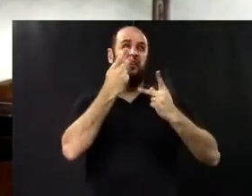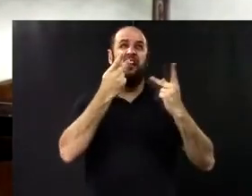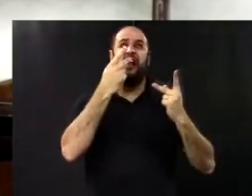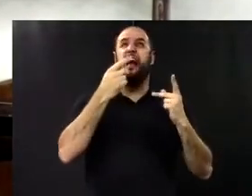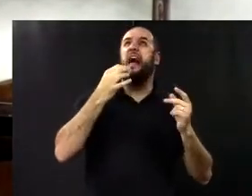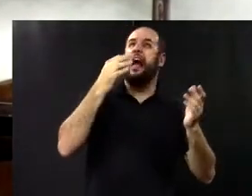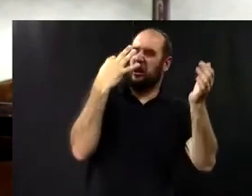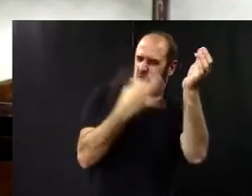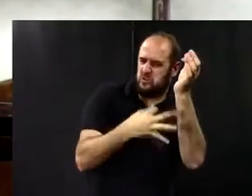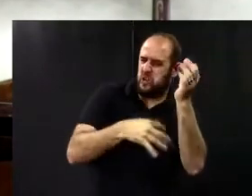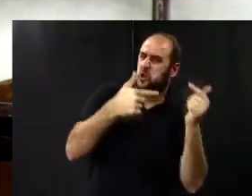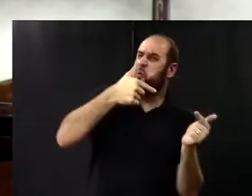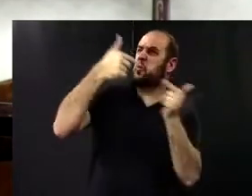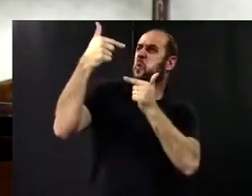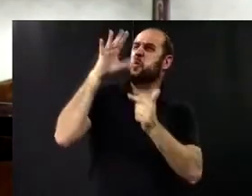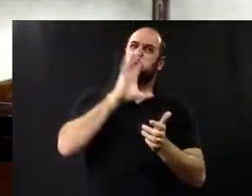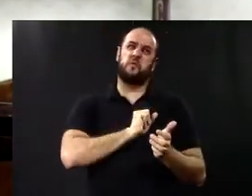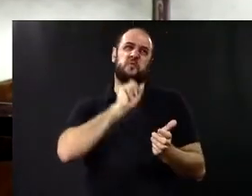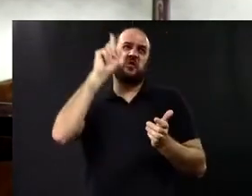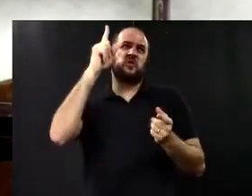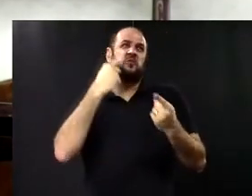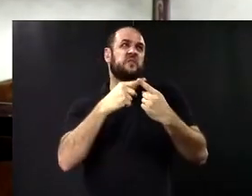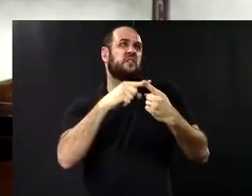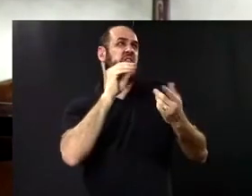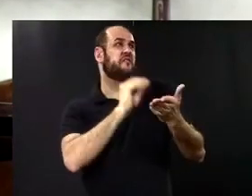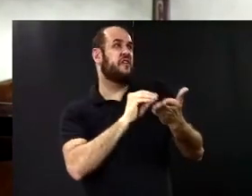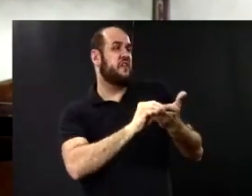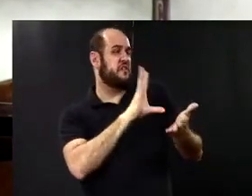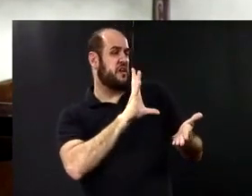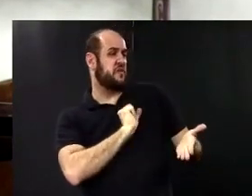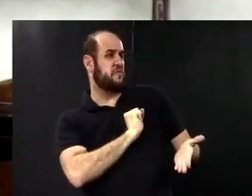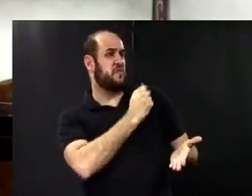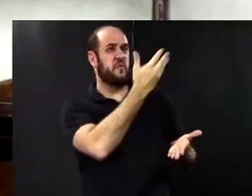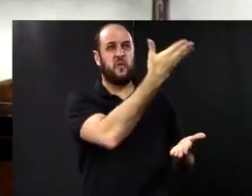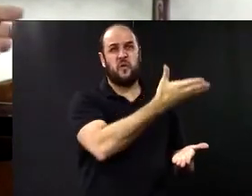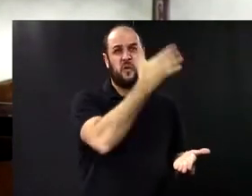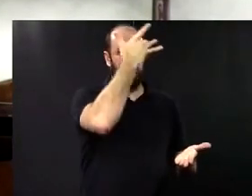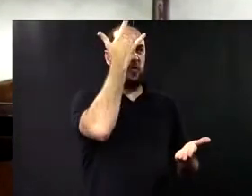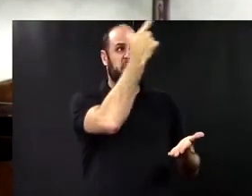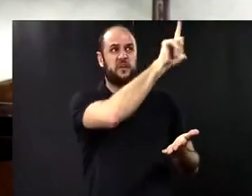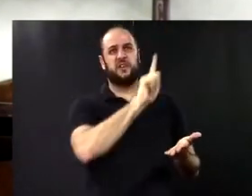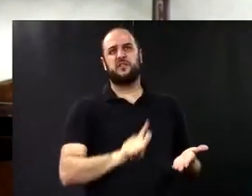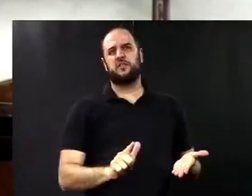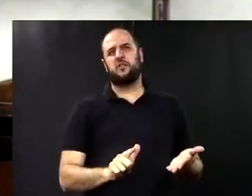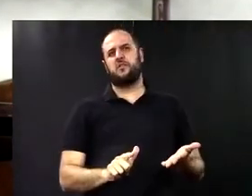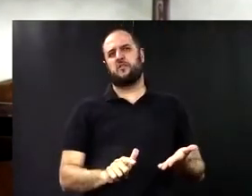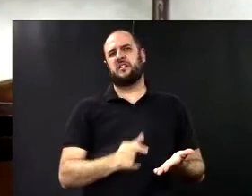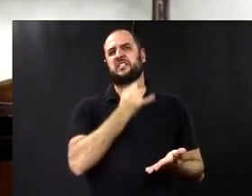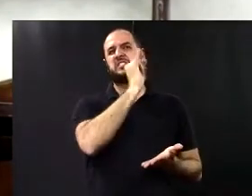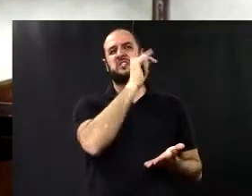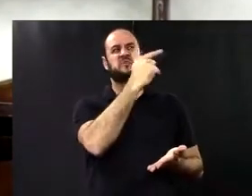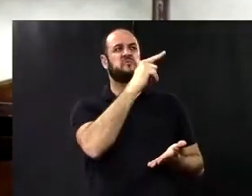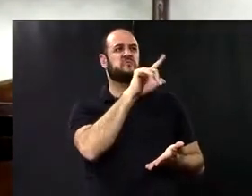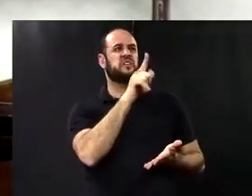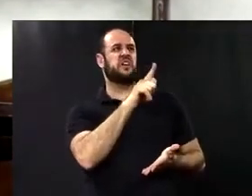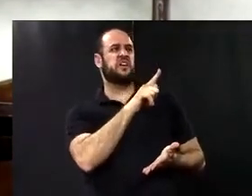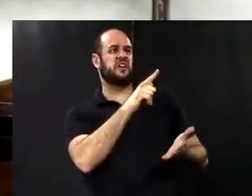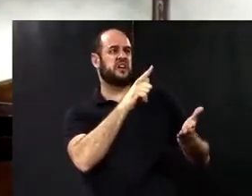Deus, porque não estamos amando o nosso irmão ao imputar sobre ele a disciplina.